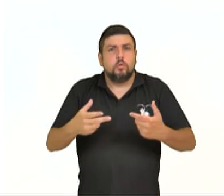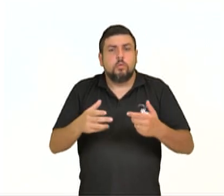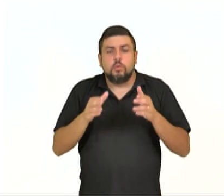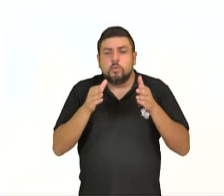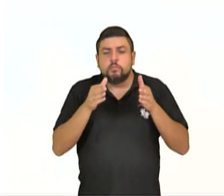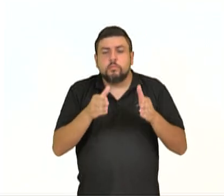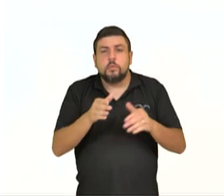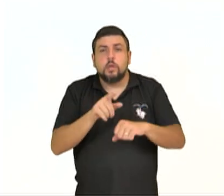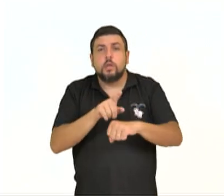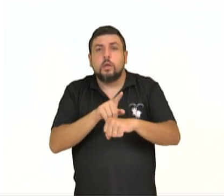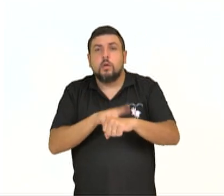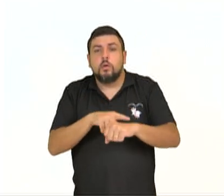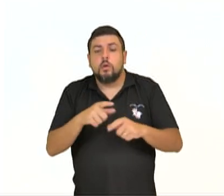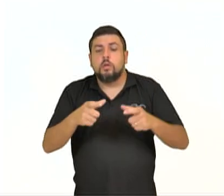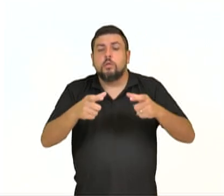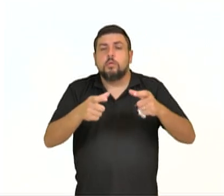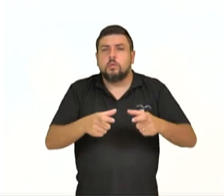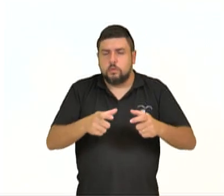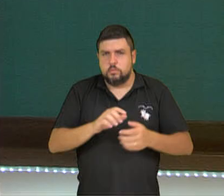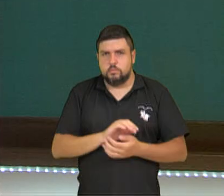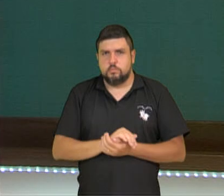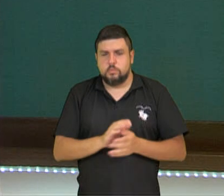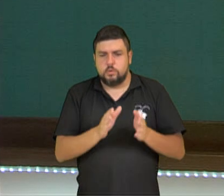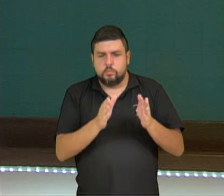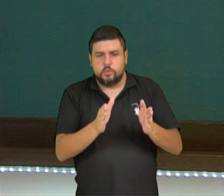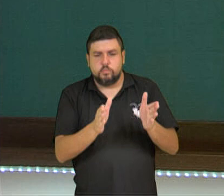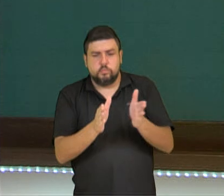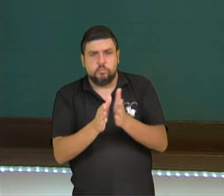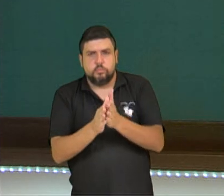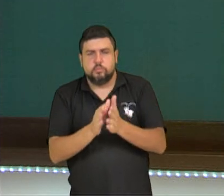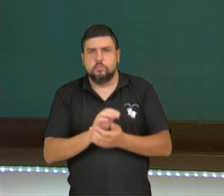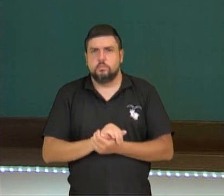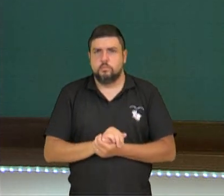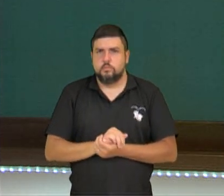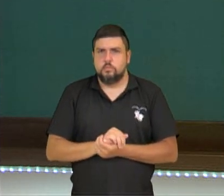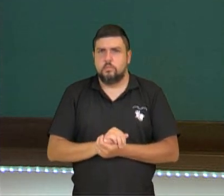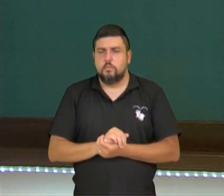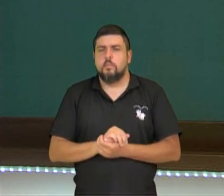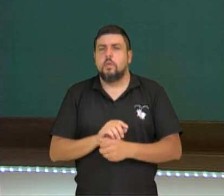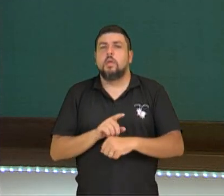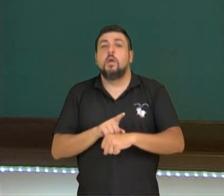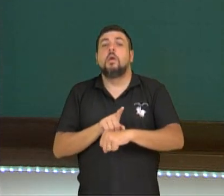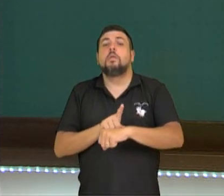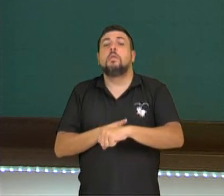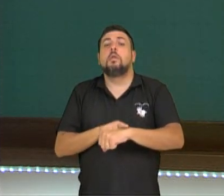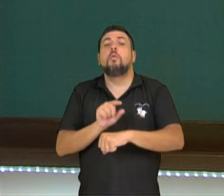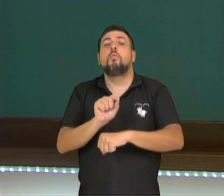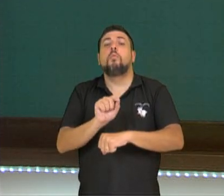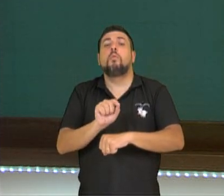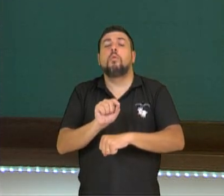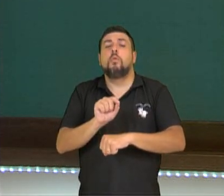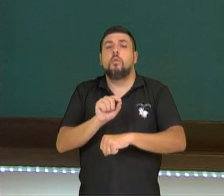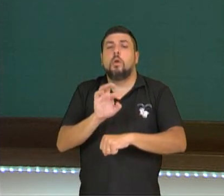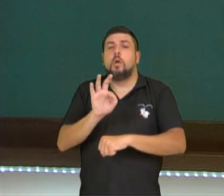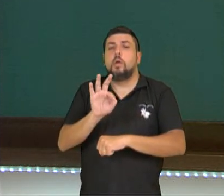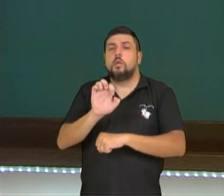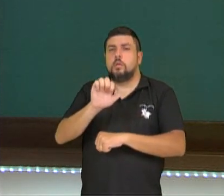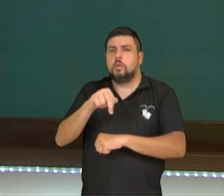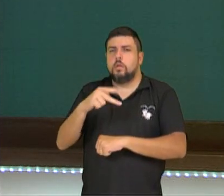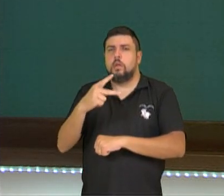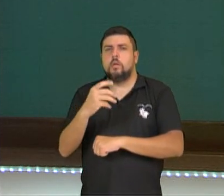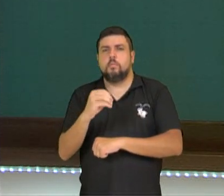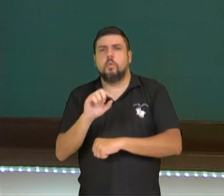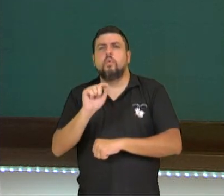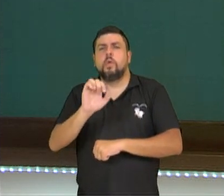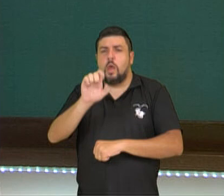momento e local. Então nós dizemos que o tempo é a condição momentânea da